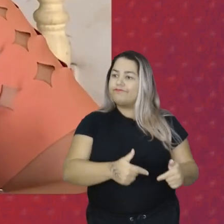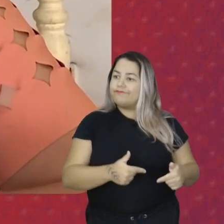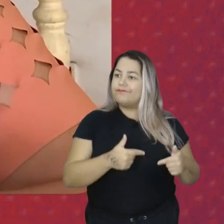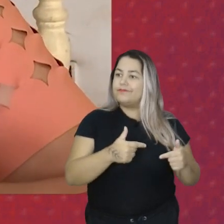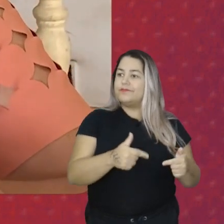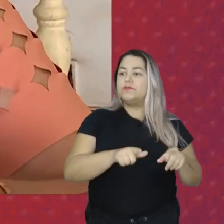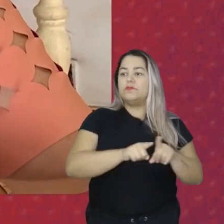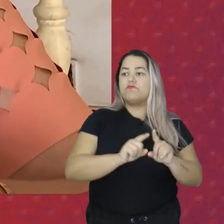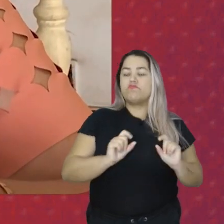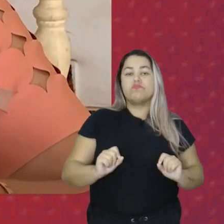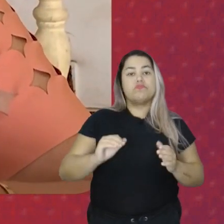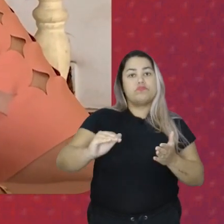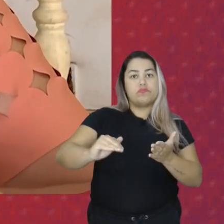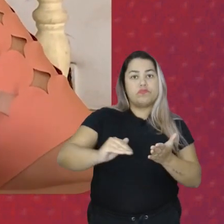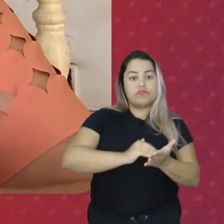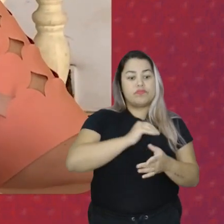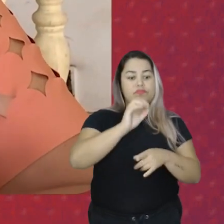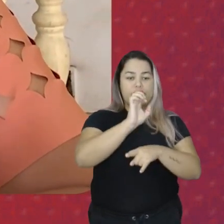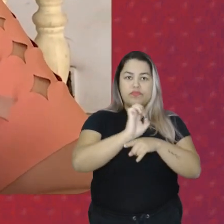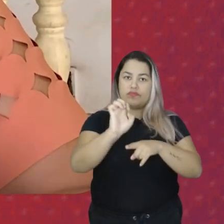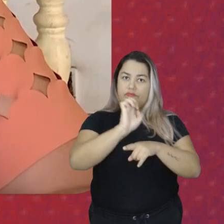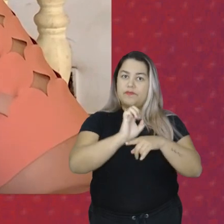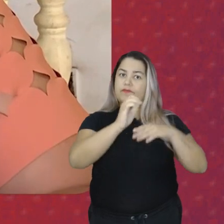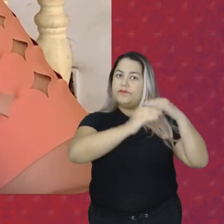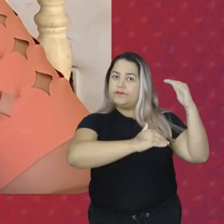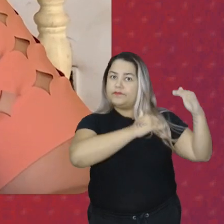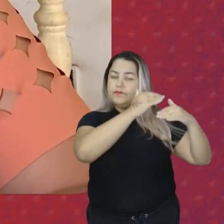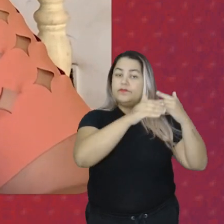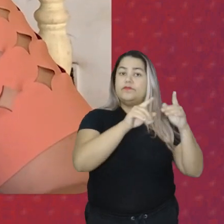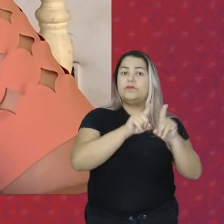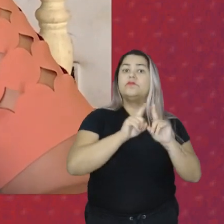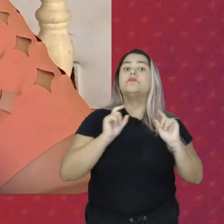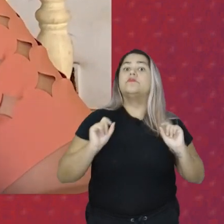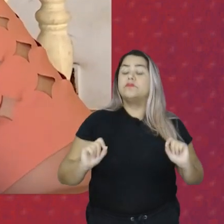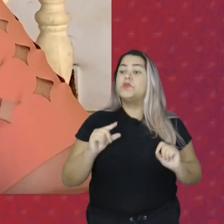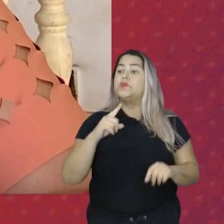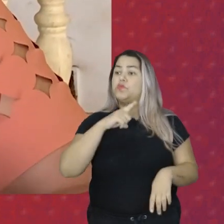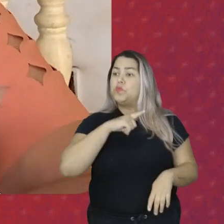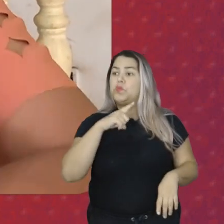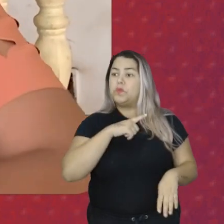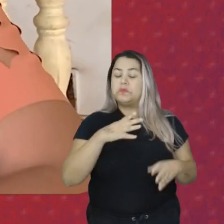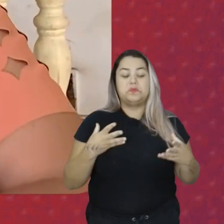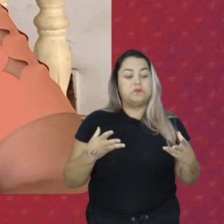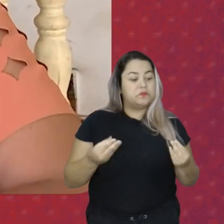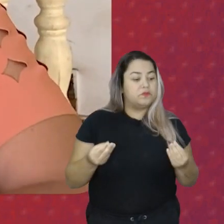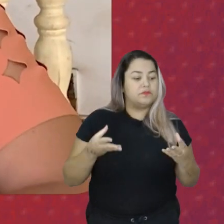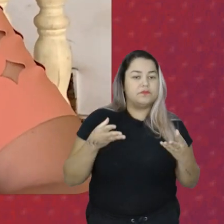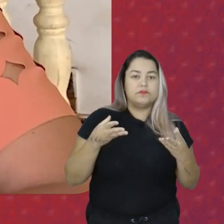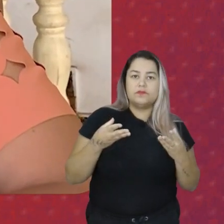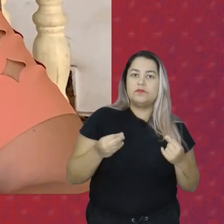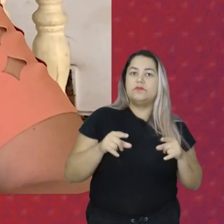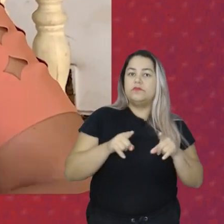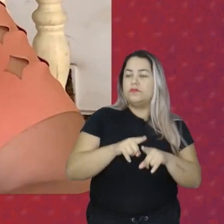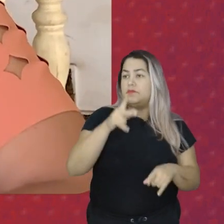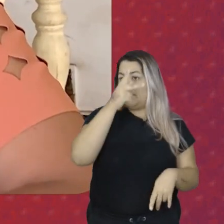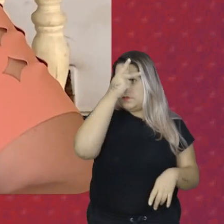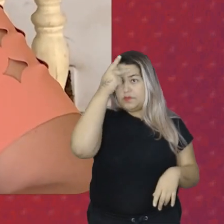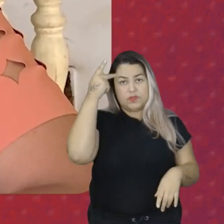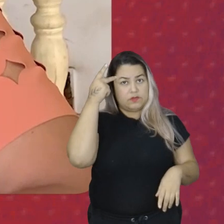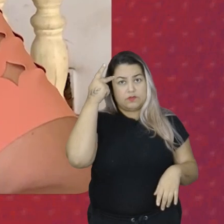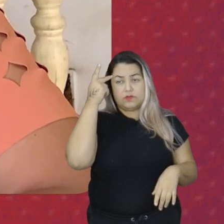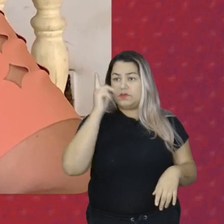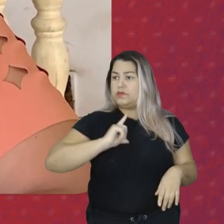aqui à frente da Secretaria de Estado de Desenvolvimento Humano é que tinha muitas, mas muitas pessoas que